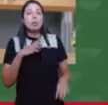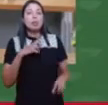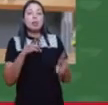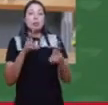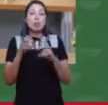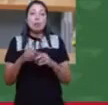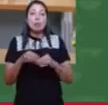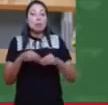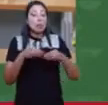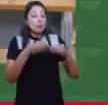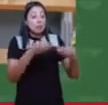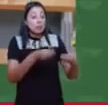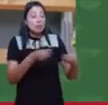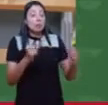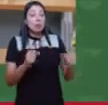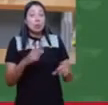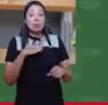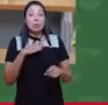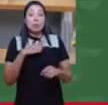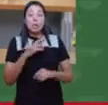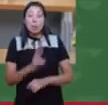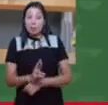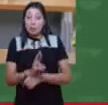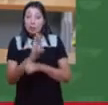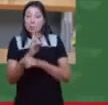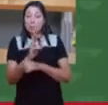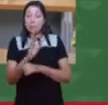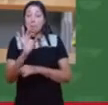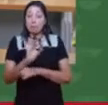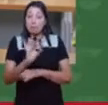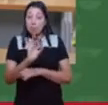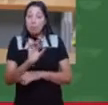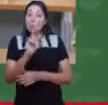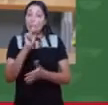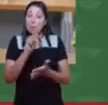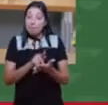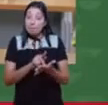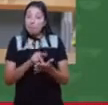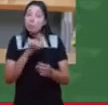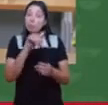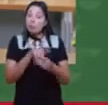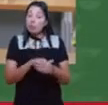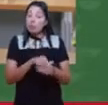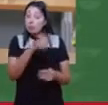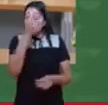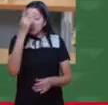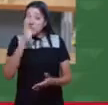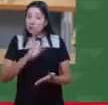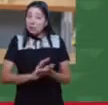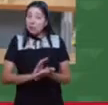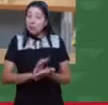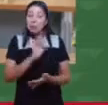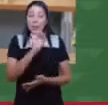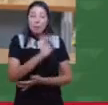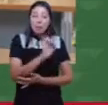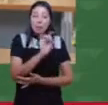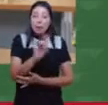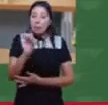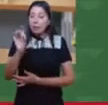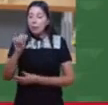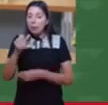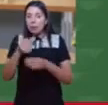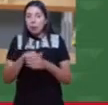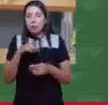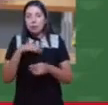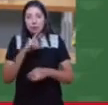das sobras também, para que possa ter a representação proporcional efetiva. O voto do cidadão, cada voto precisa ter a